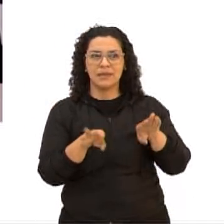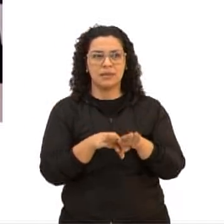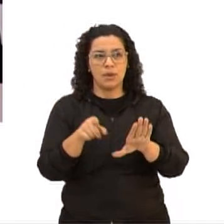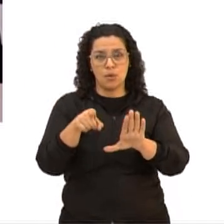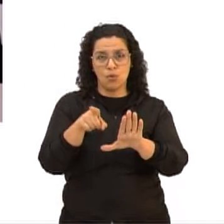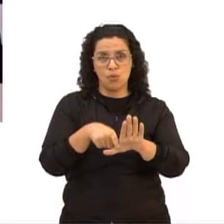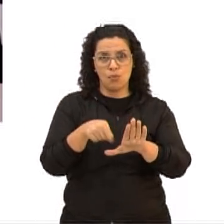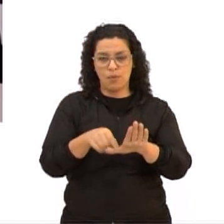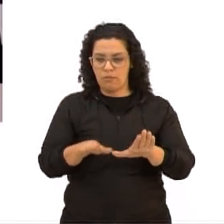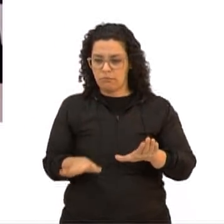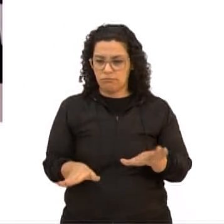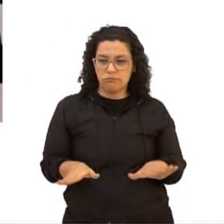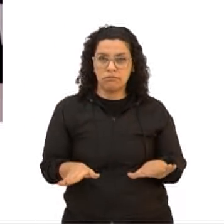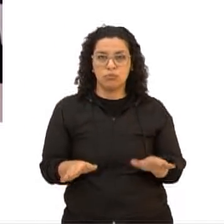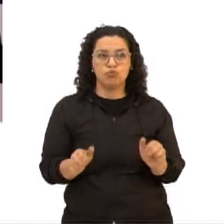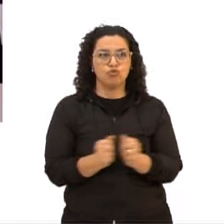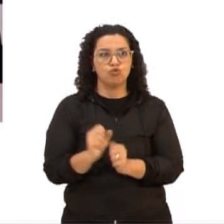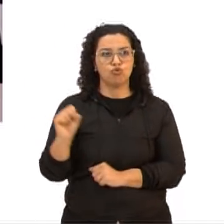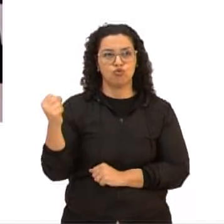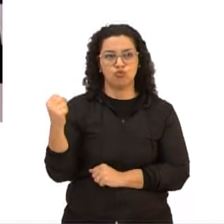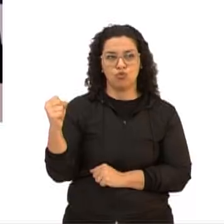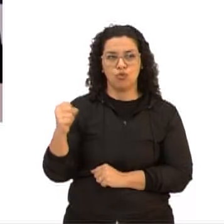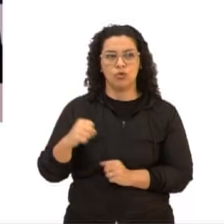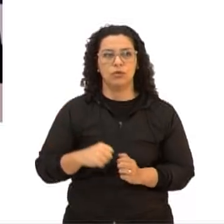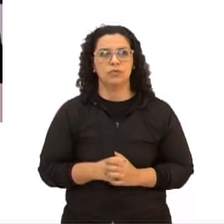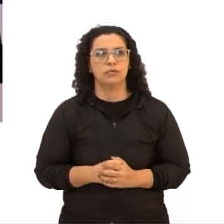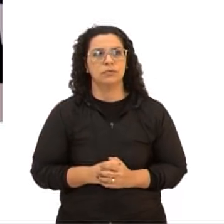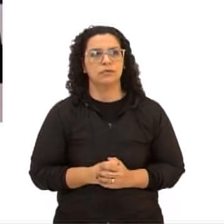gente coloca lá na medida número 8,